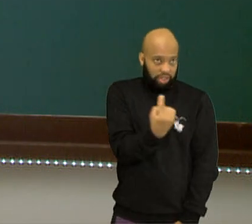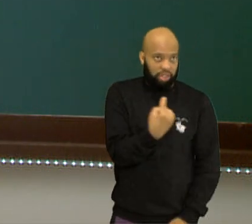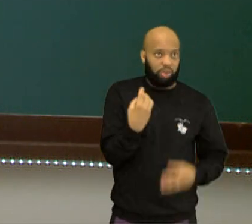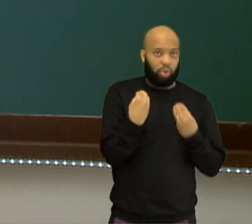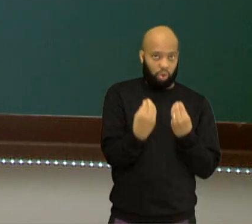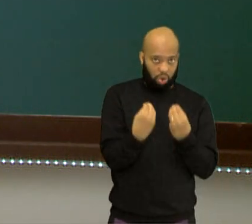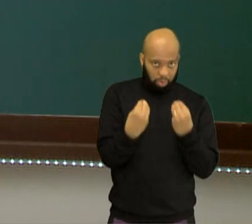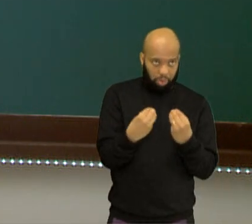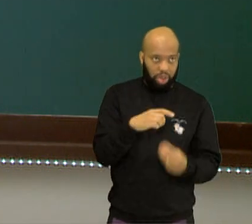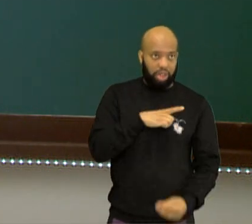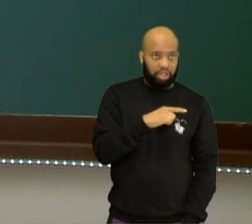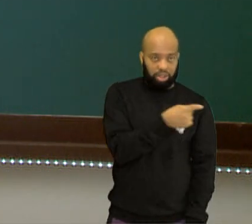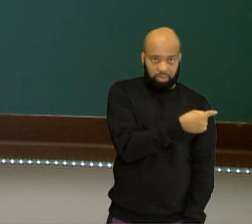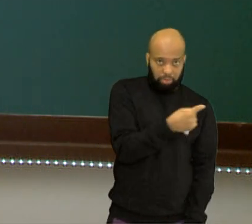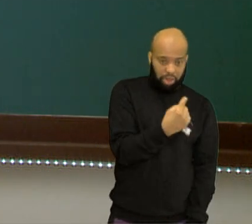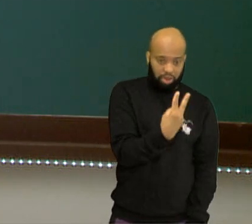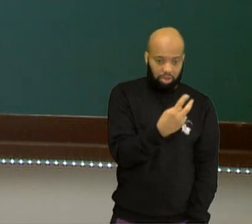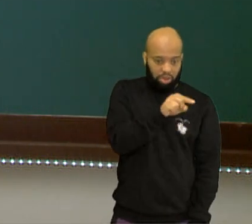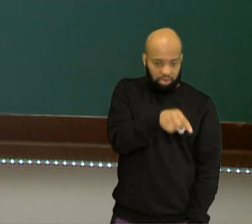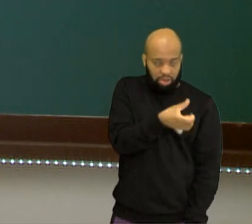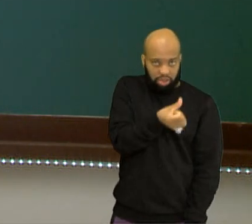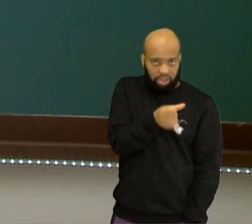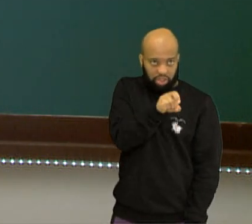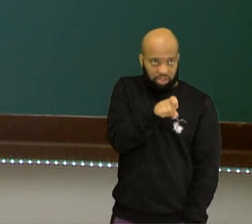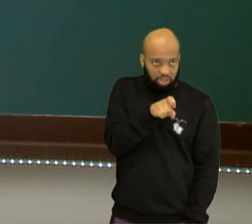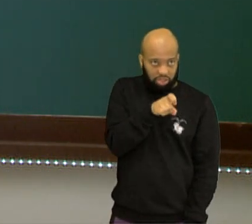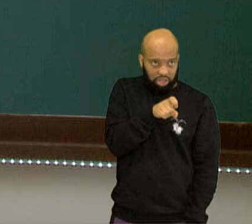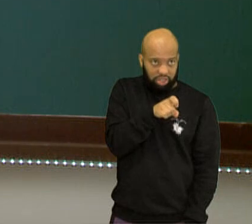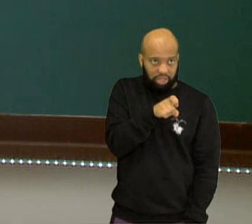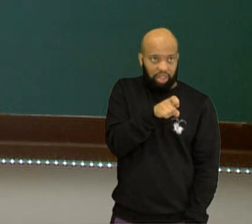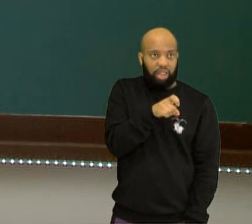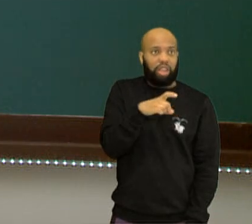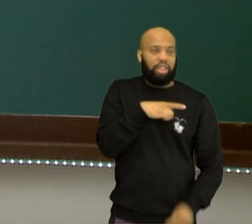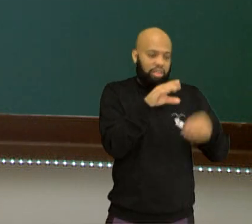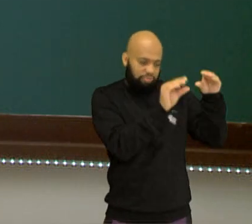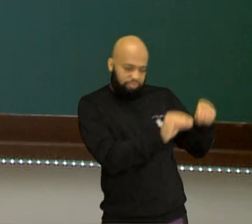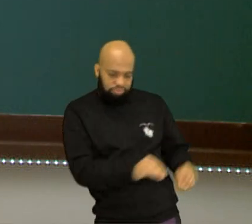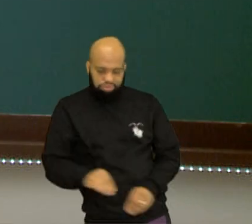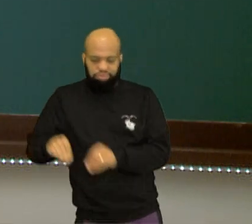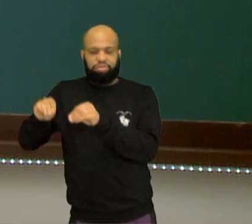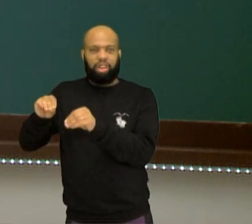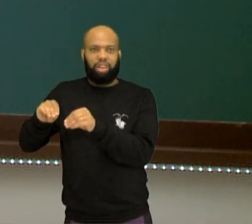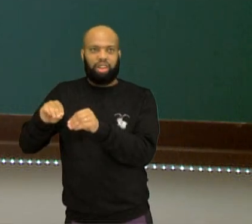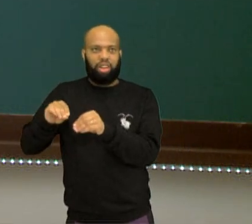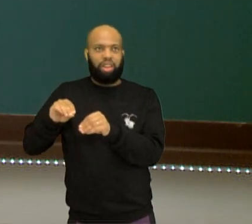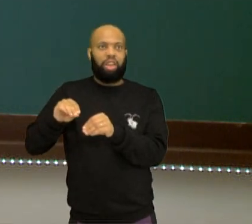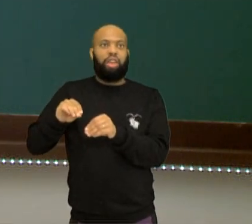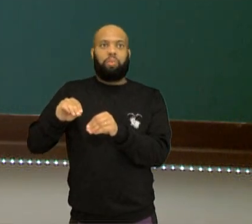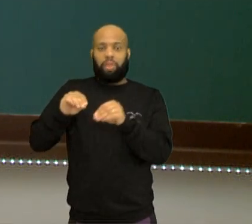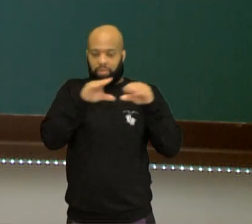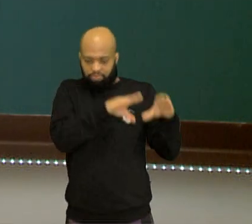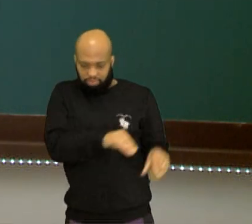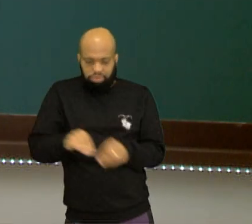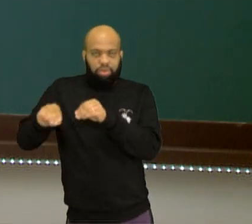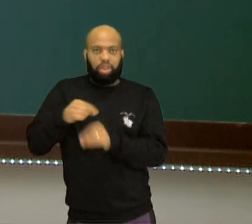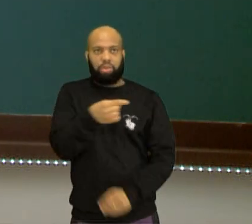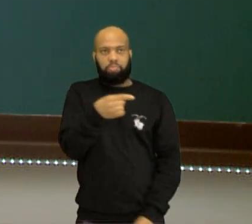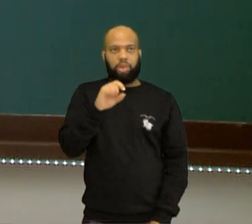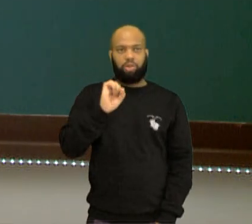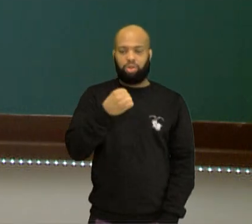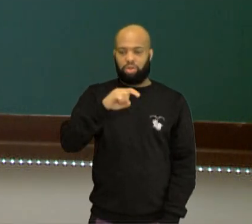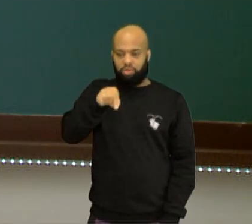deixar o menos 2,6x e passar lá para o outro lado o menos